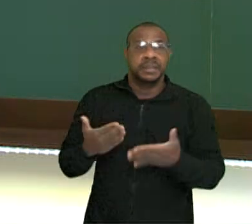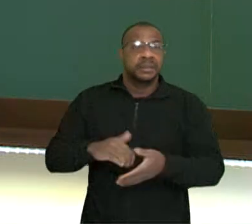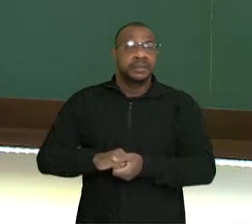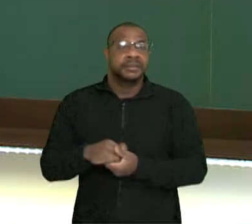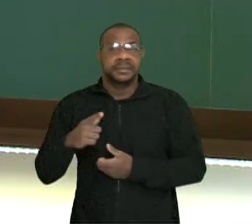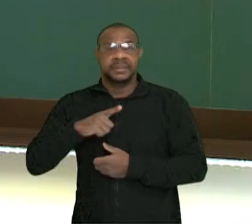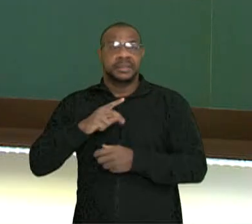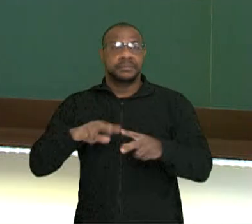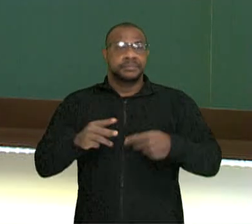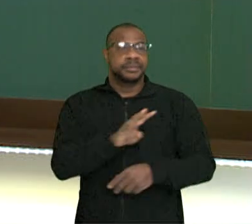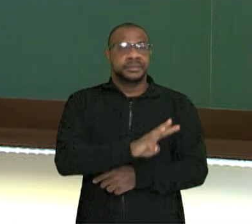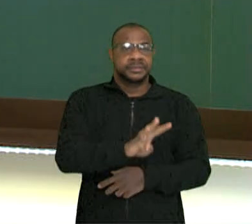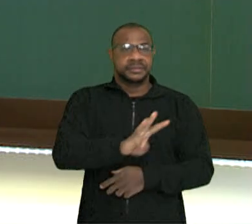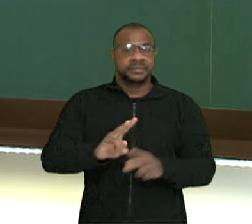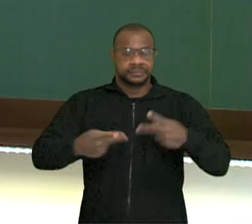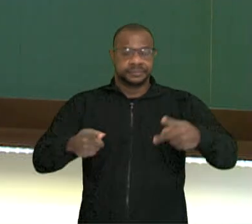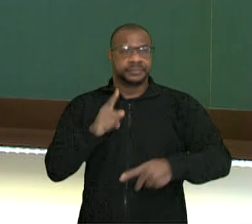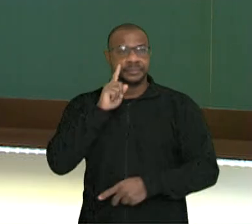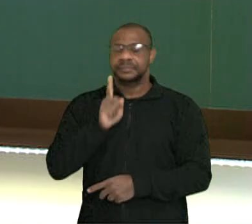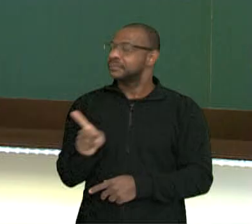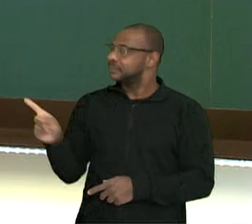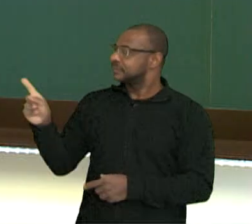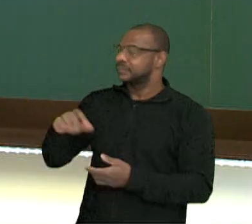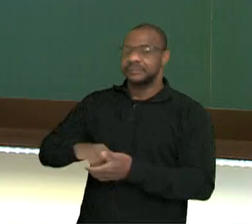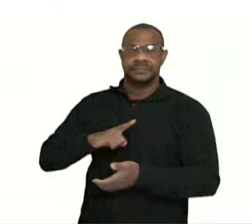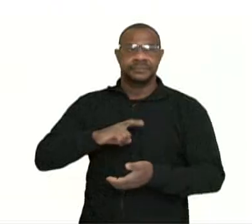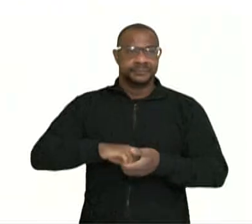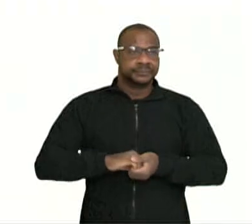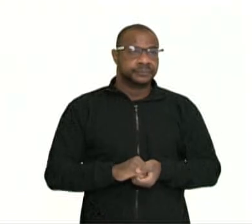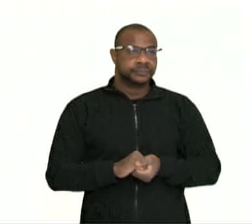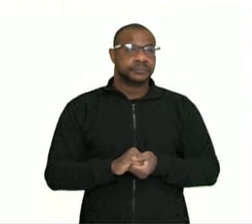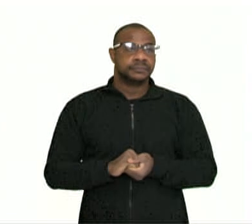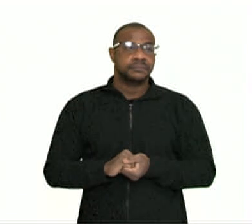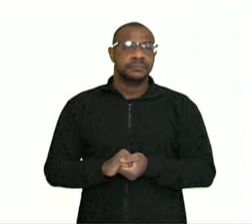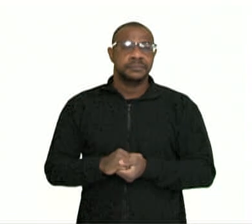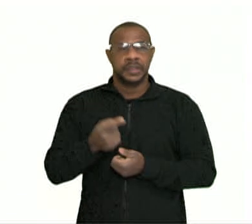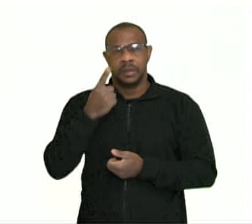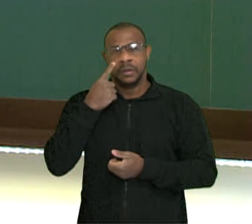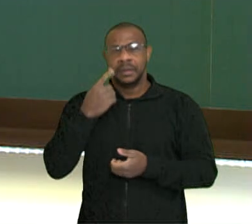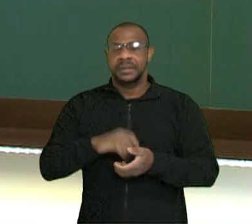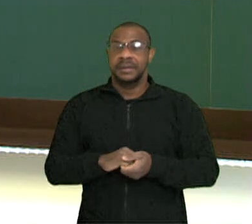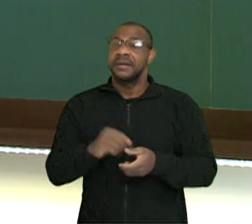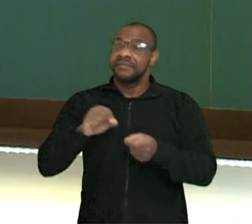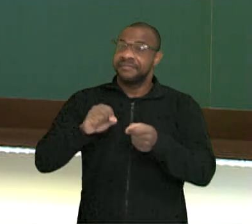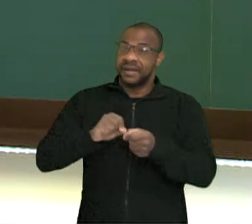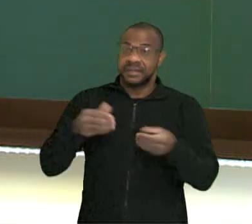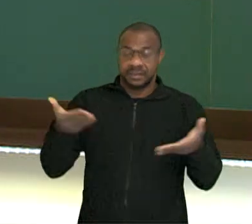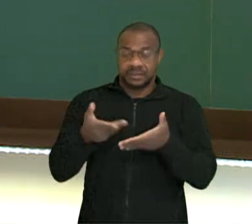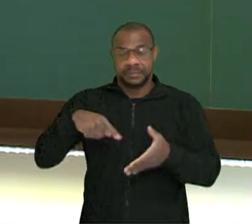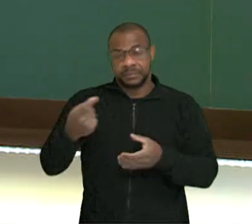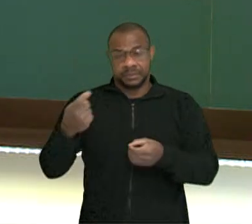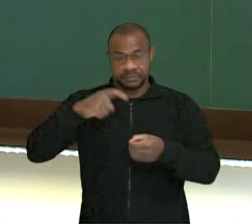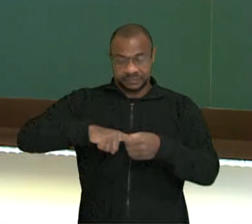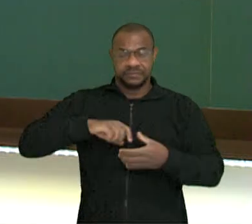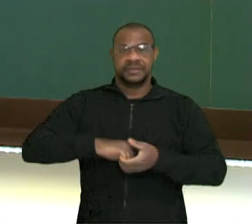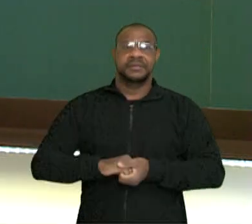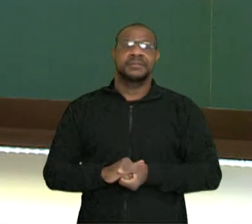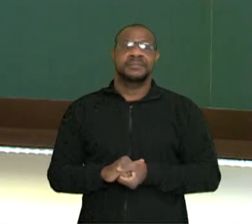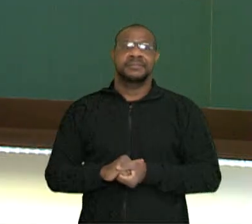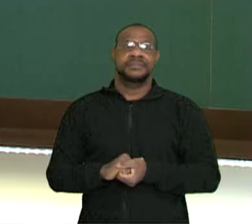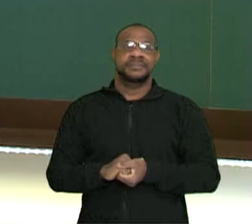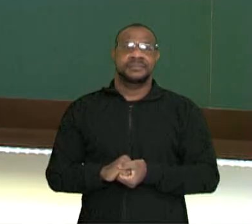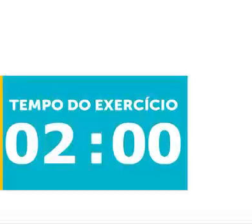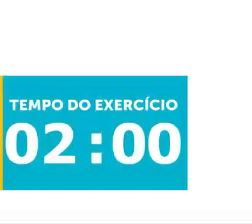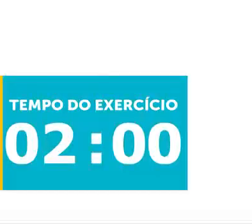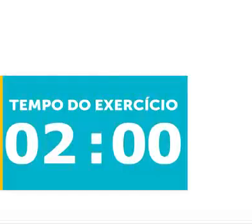no site do Caetite, ba.gov. Dá uma olhadinha. Faz aí, que eu te aguardo aqui,